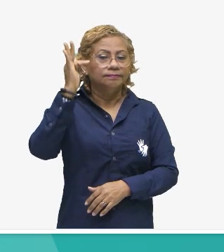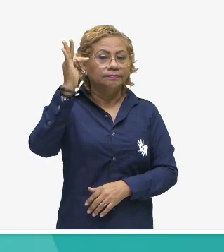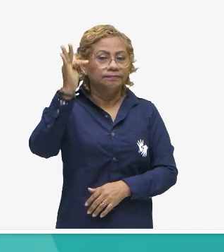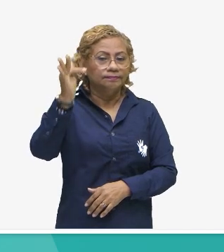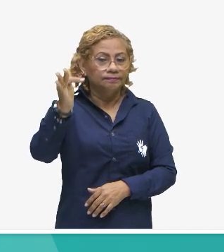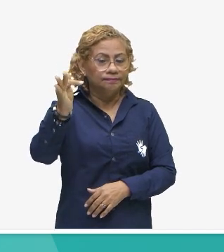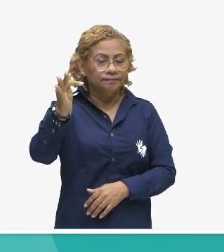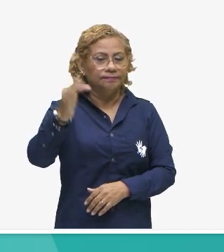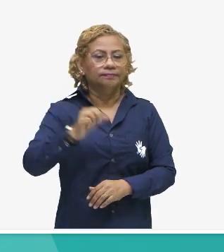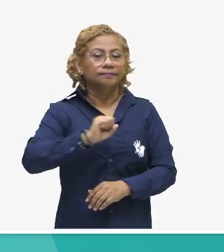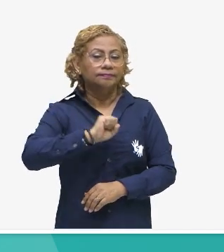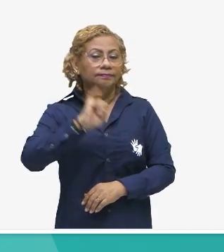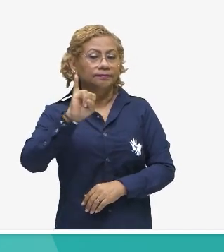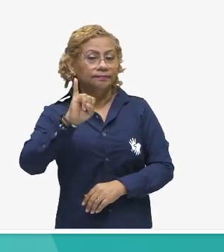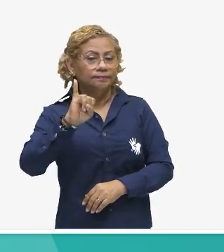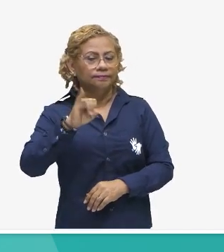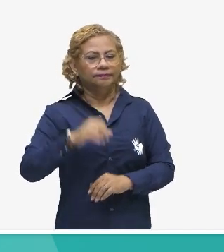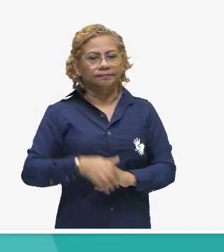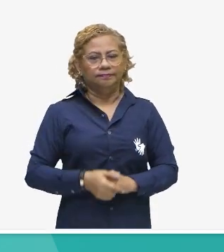conjunção condicional.